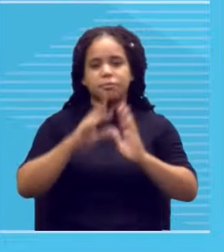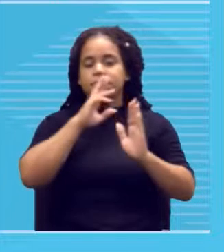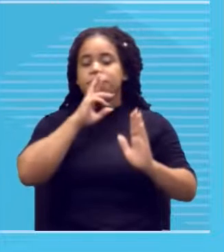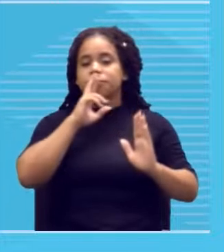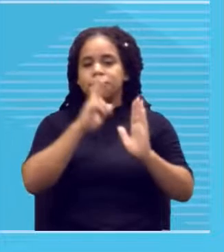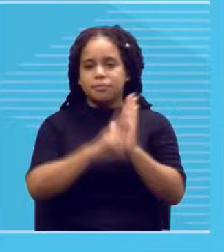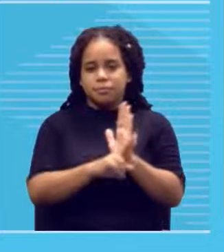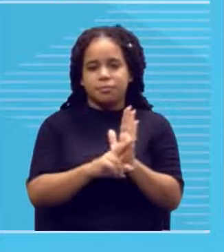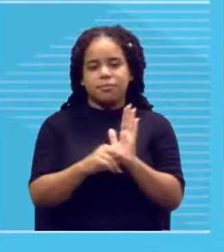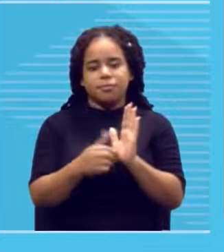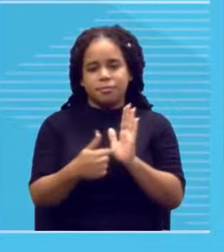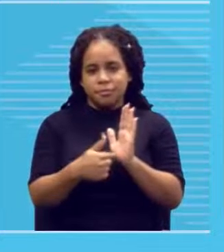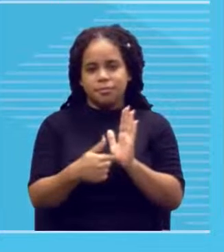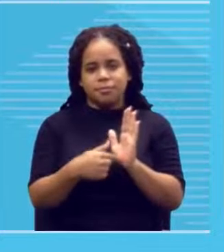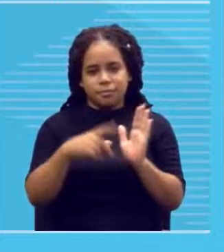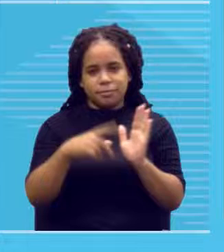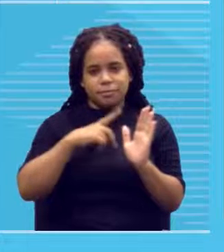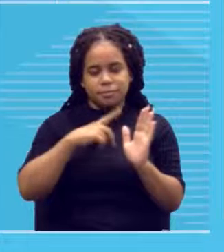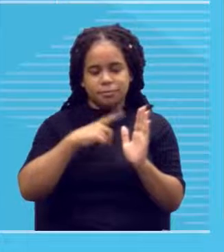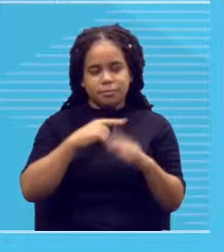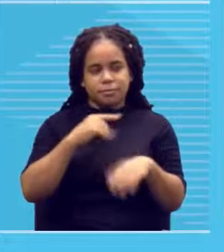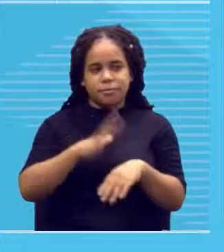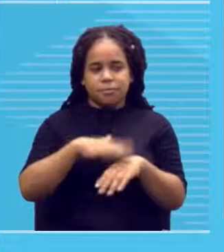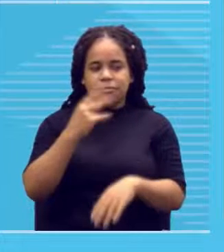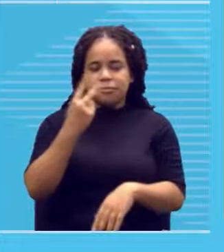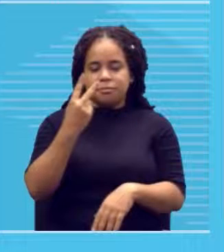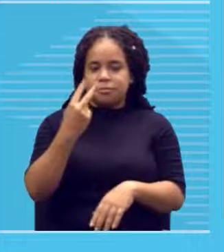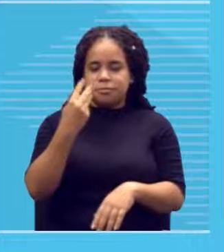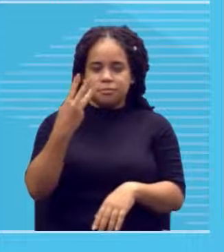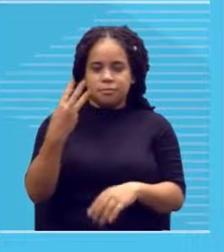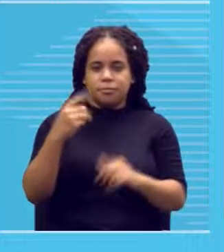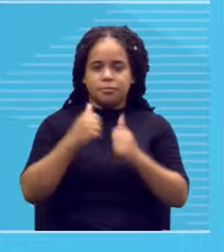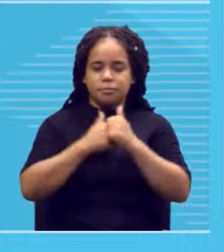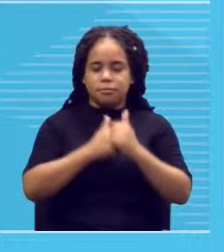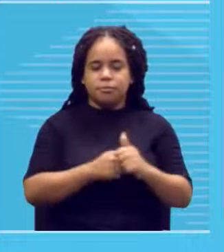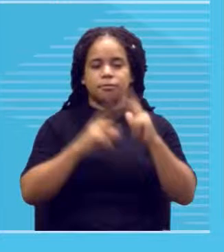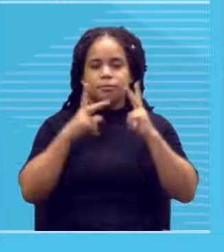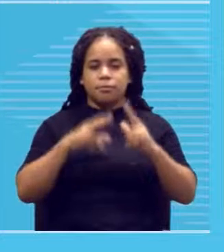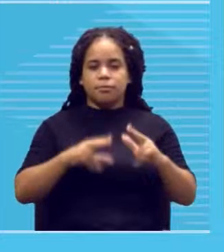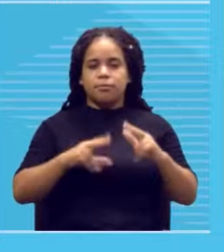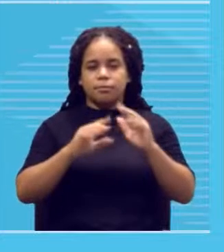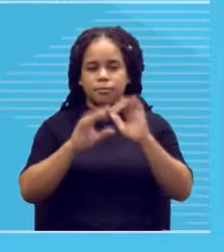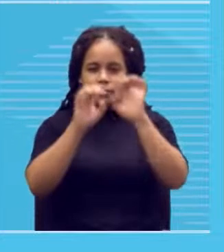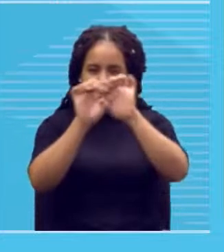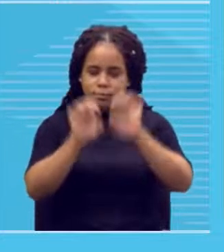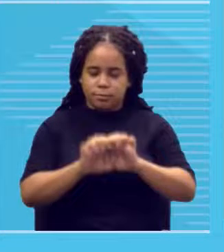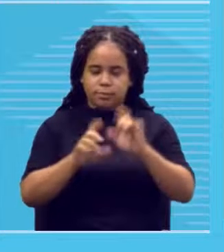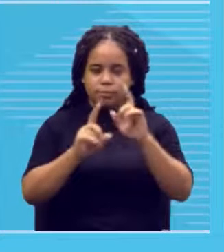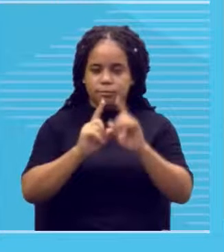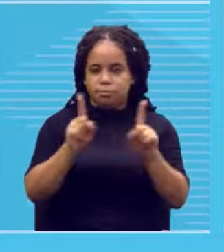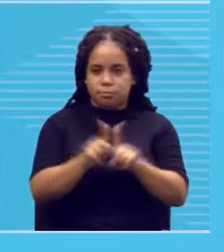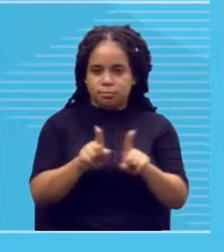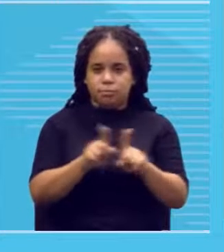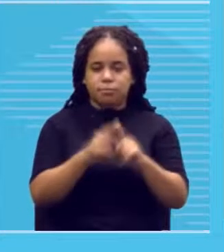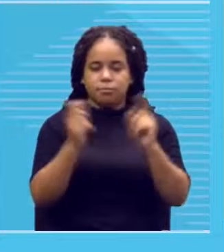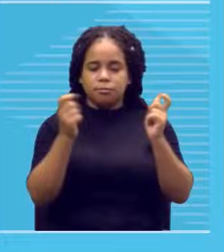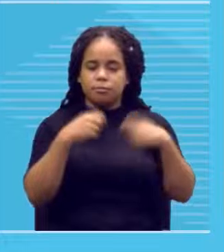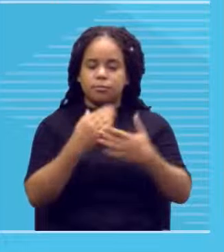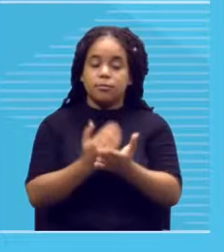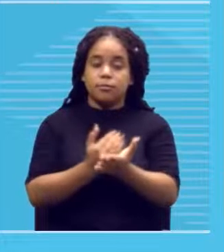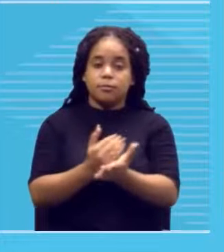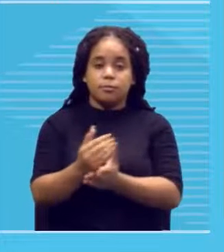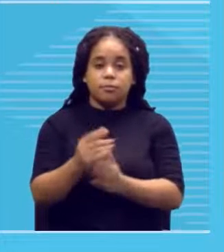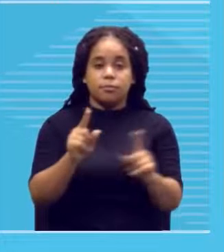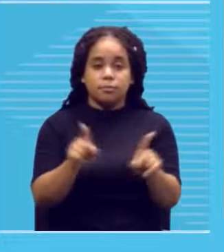resposta que tem eu acho que tem mais duas ou três seguindo a mesma ideia Tá certo e a gente começa realmente